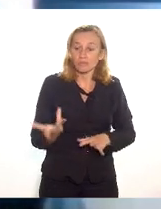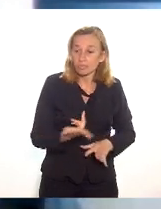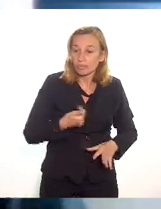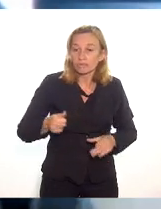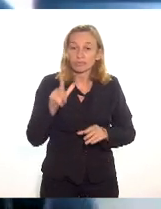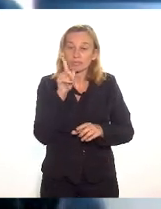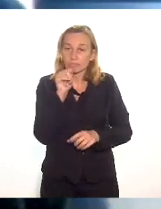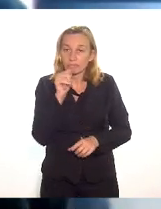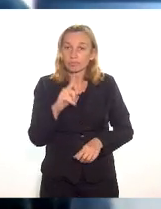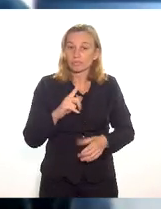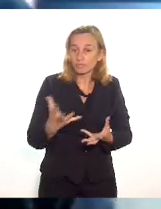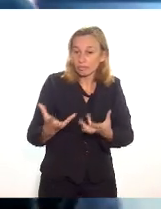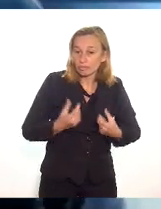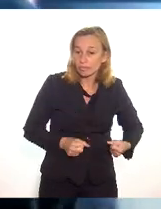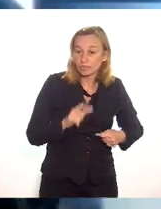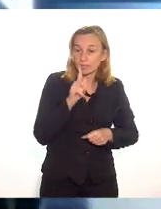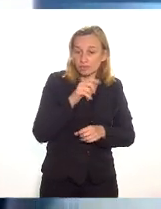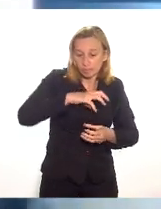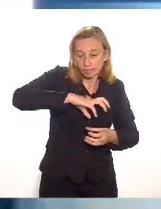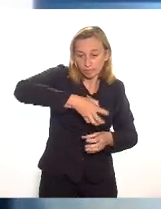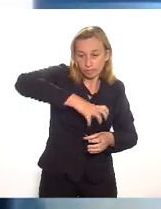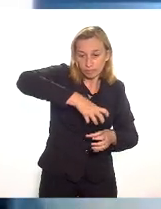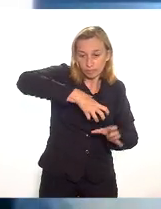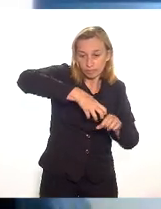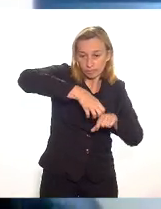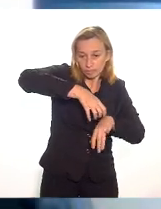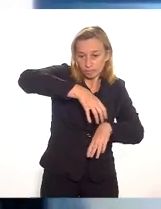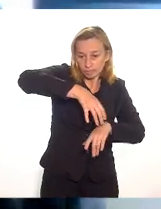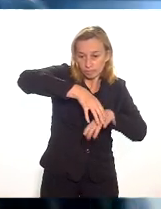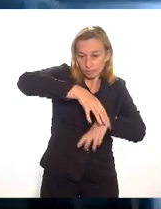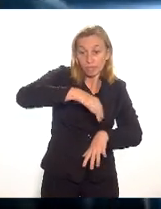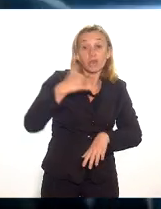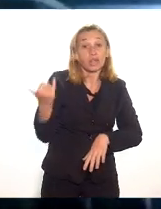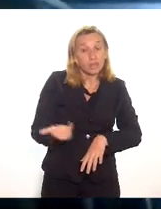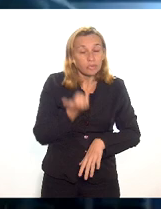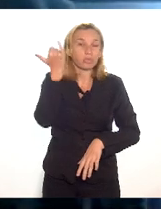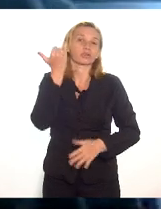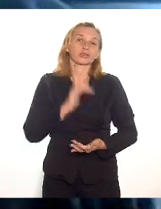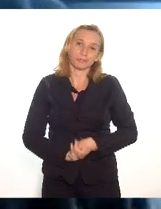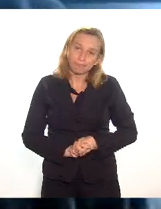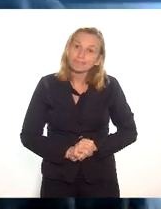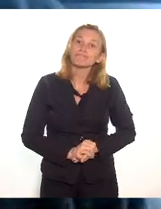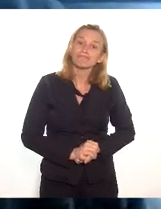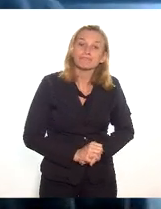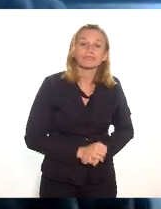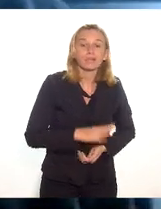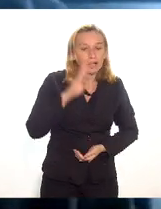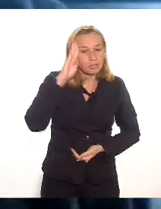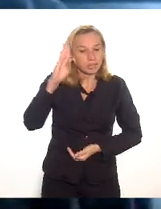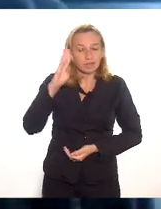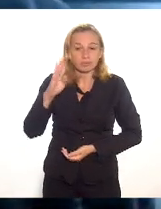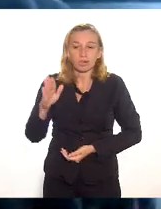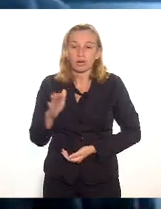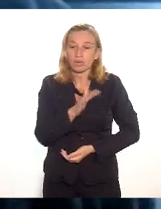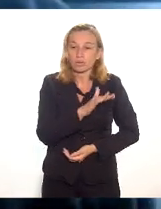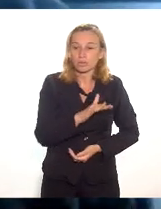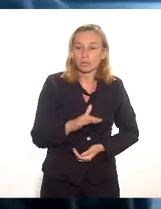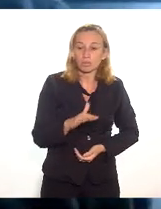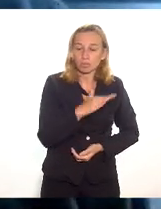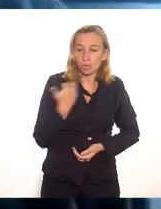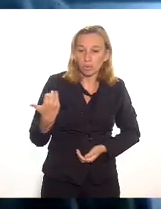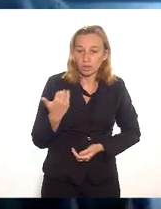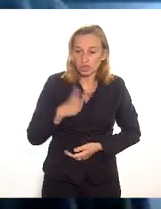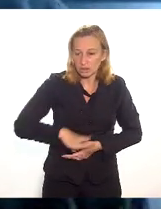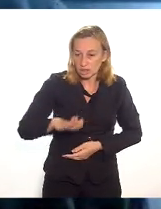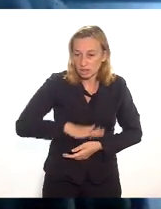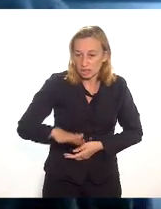que nós recebemos nas torneiras. Muito importante. Bontempo sabe que a principal causa da mortalidade infantil